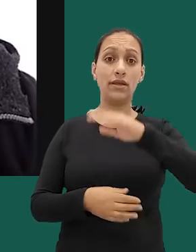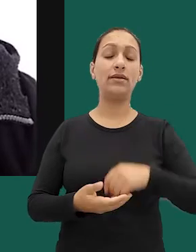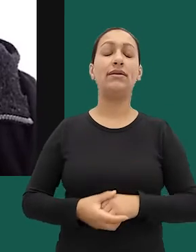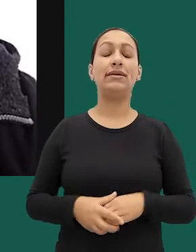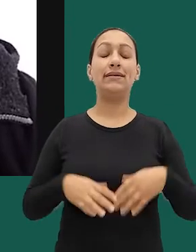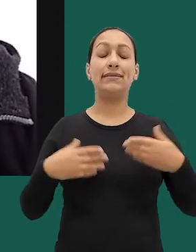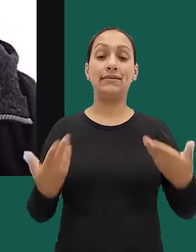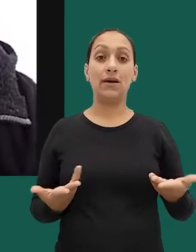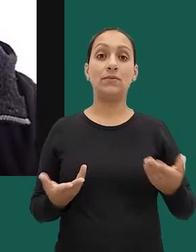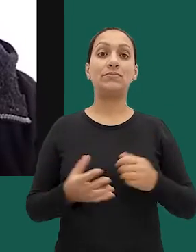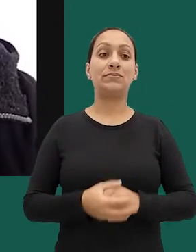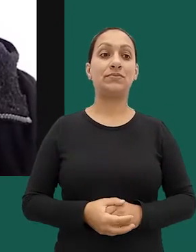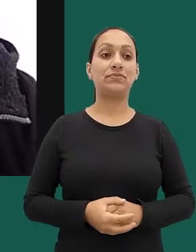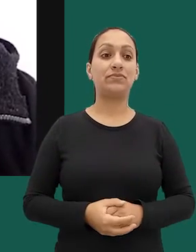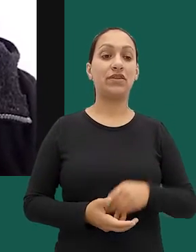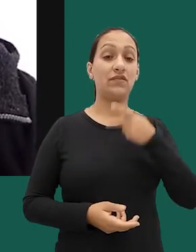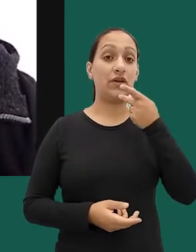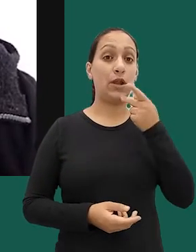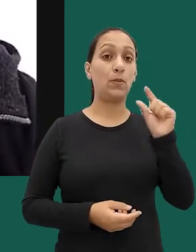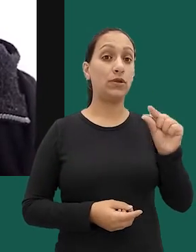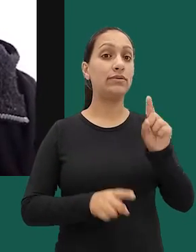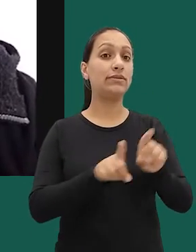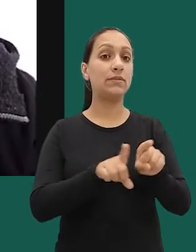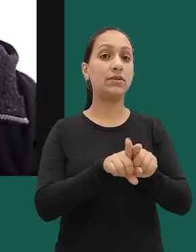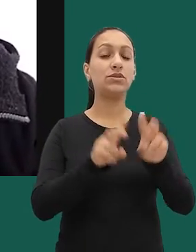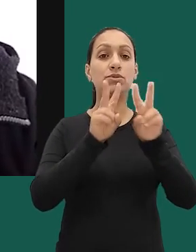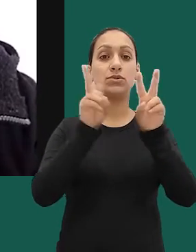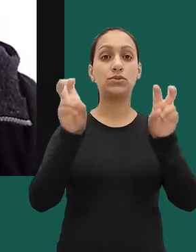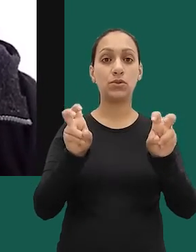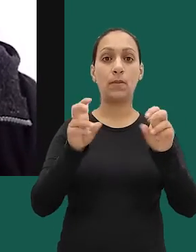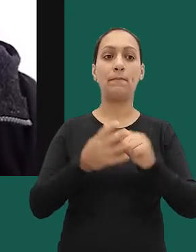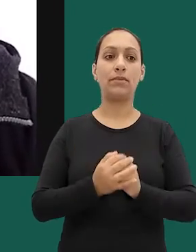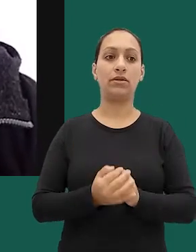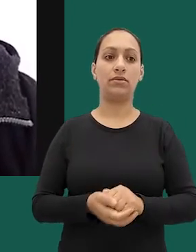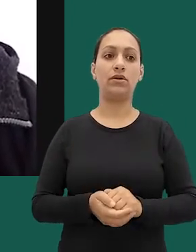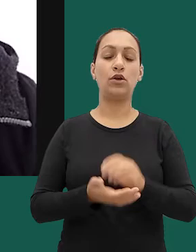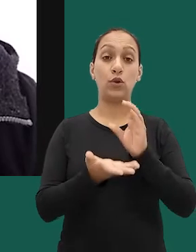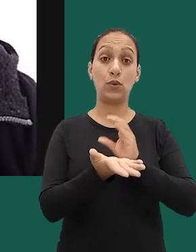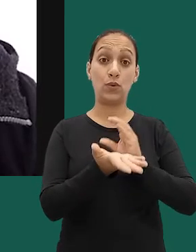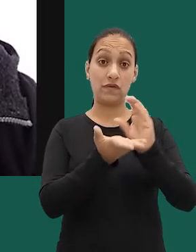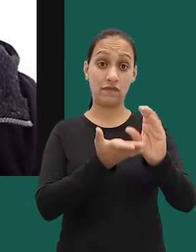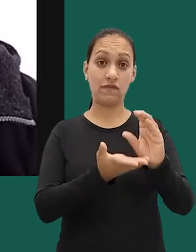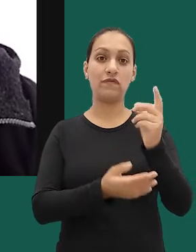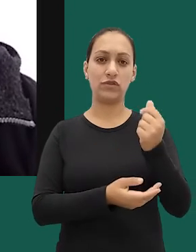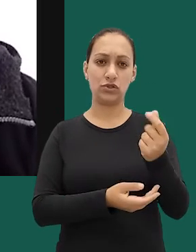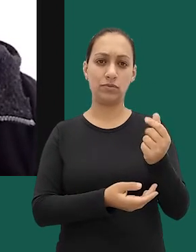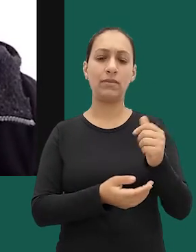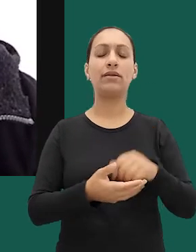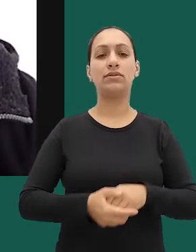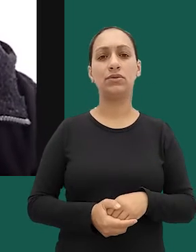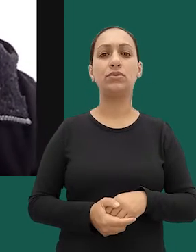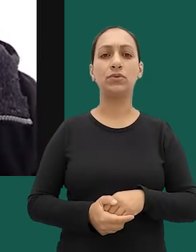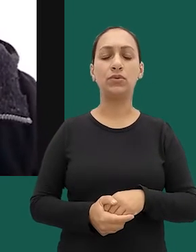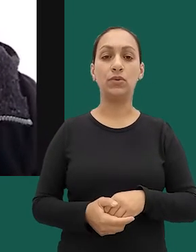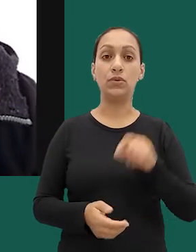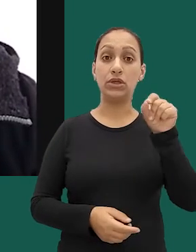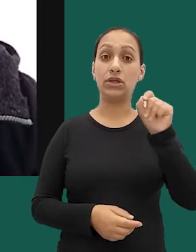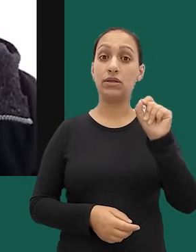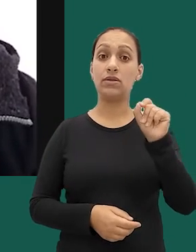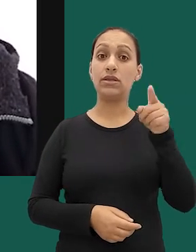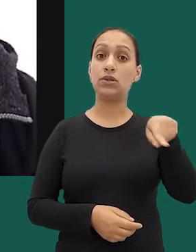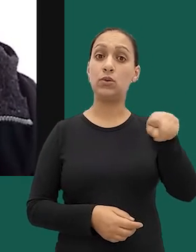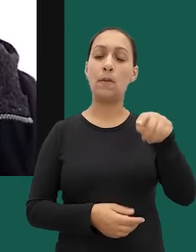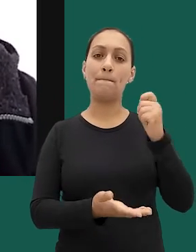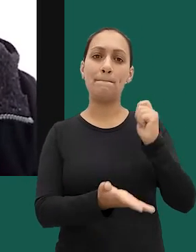Então, gente, eu vou falar agora um pouquinho também sobre o preço, sobre o investimento, na verdade, né? Não é um preço, é um investimento que tu faz na tua